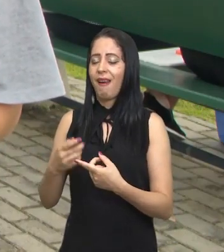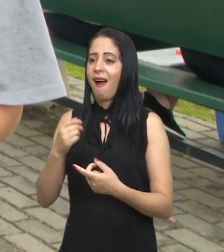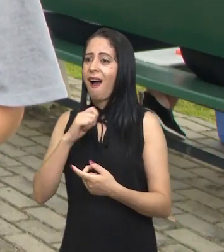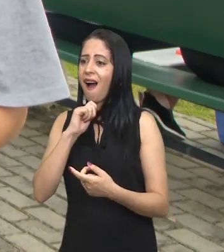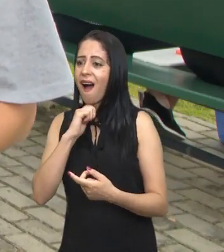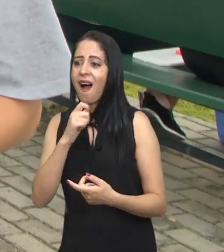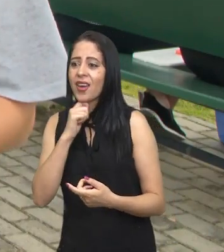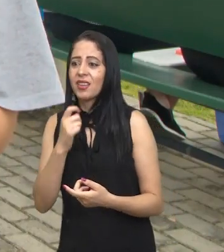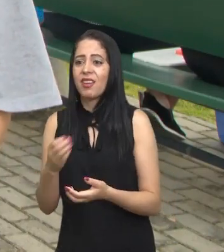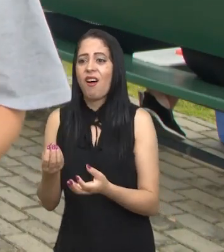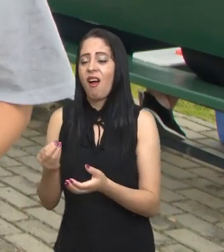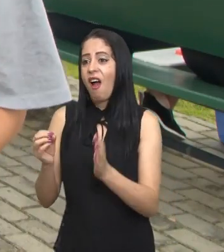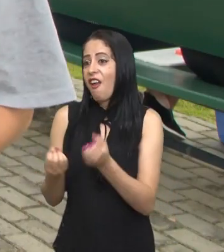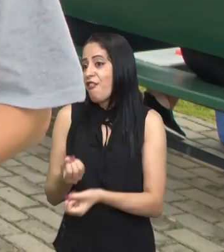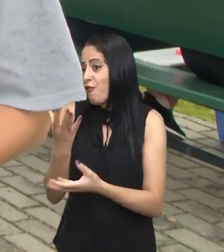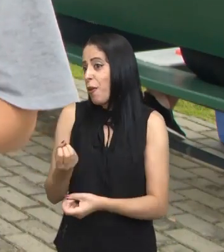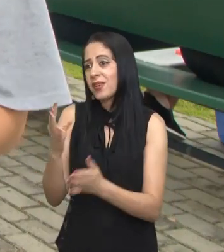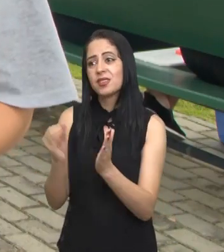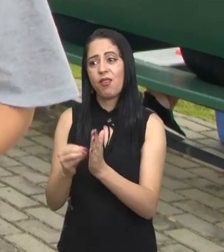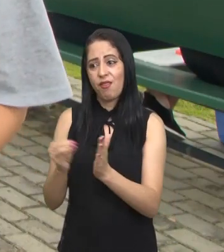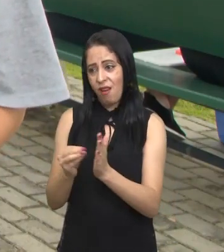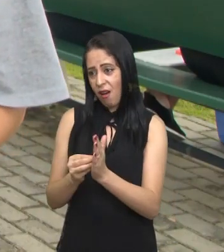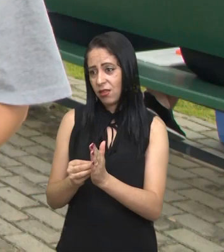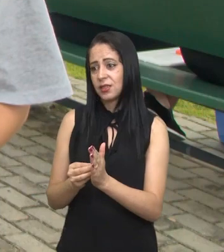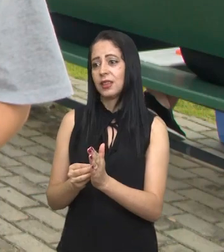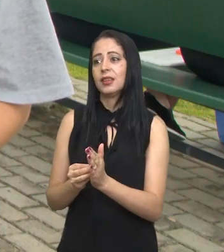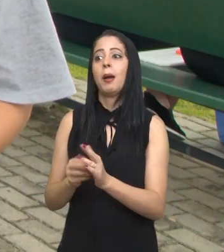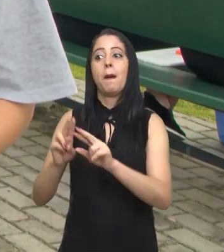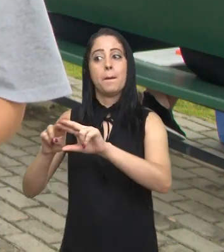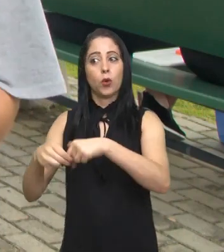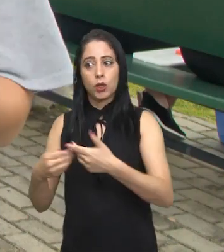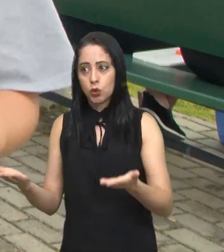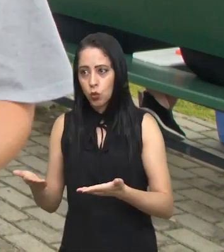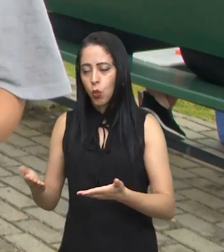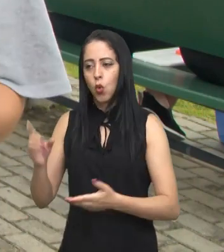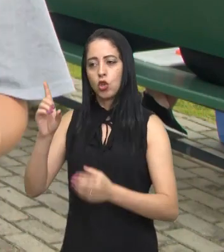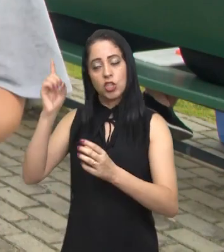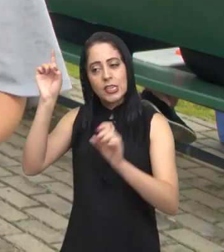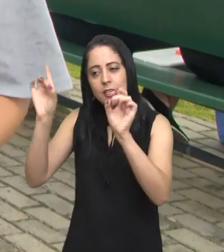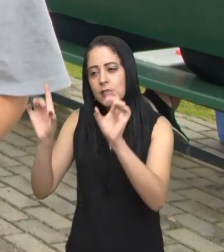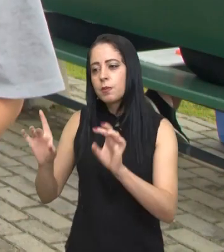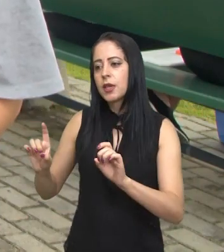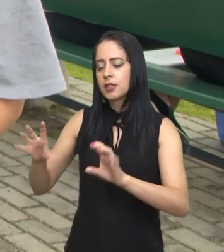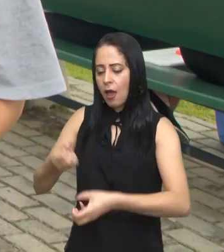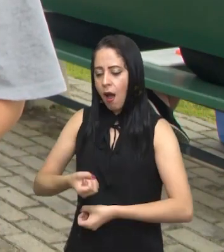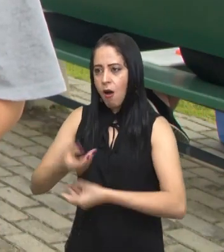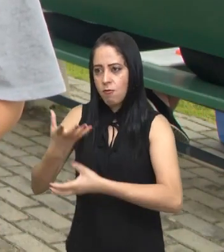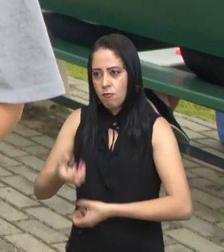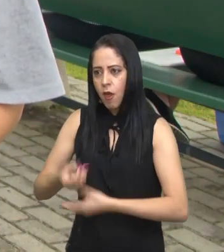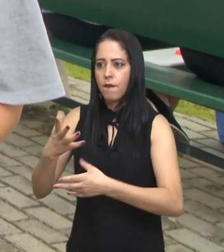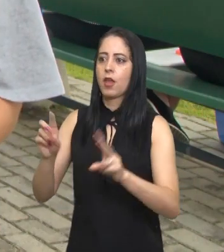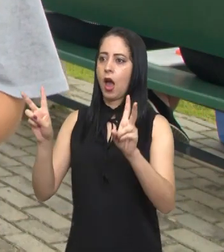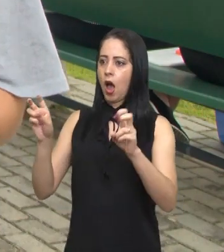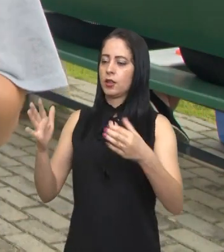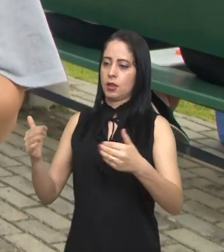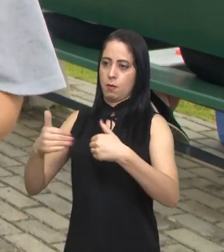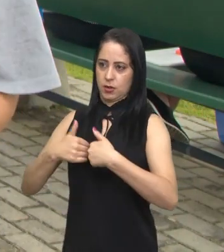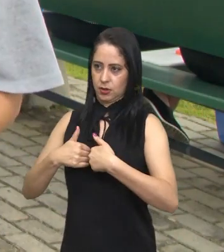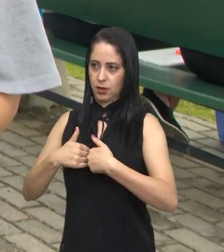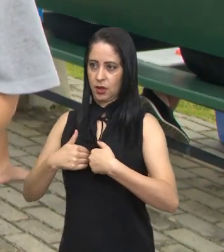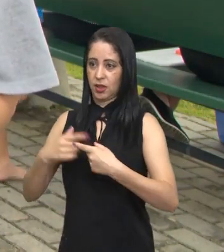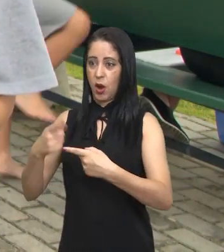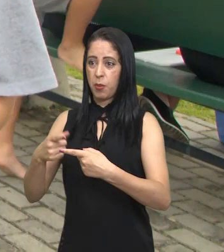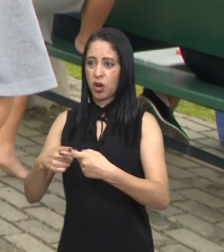é muito desconhecido e eu acho que o dia de hoje serve também para isso né para gente divulgar cada vez mais informação a respeito do autismo